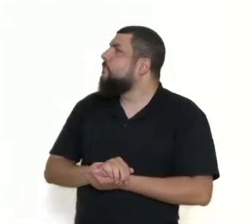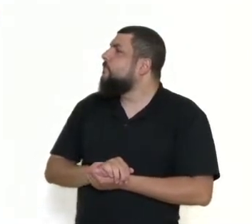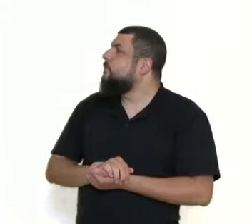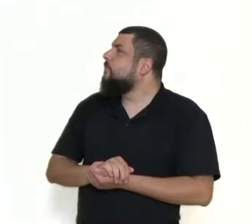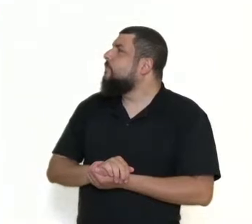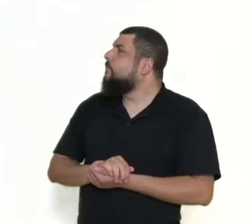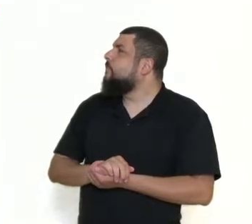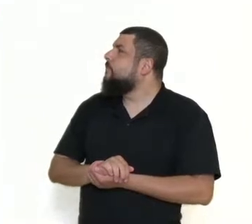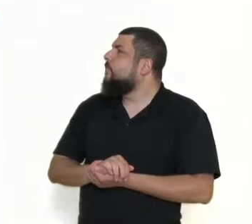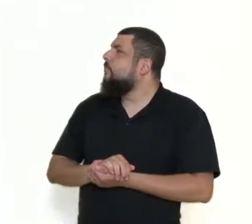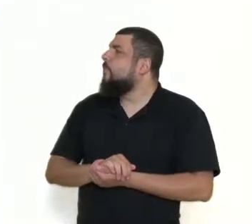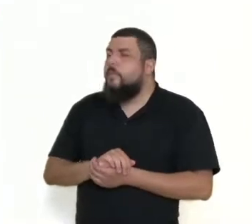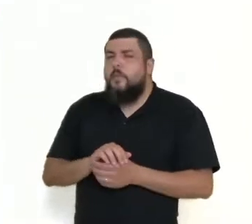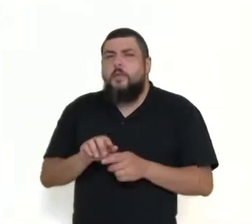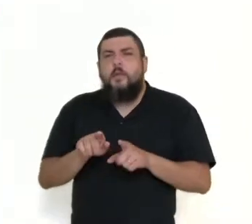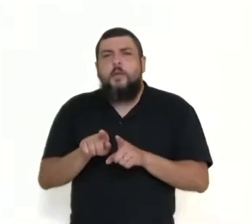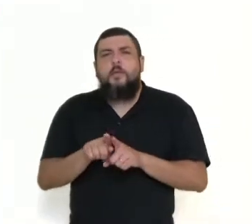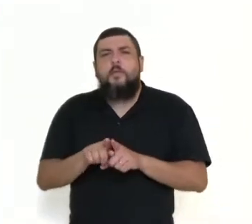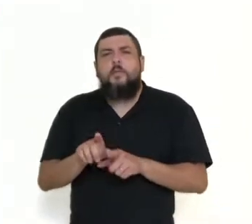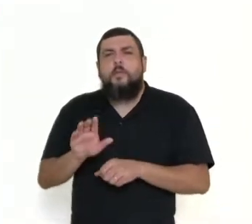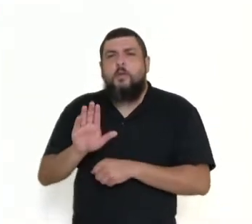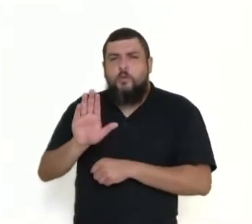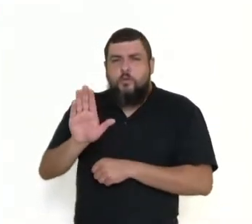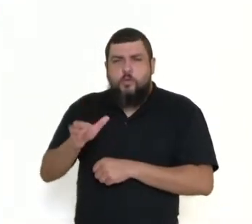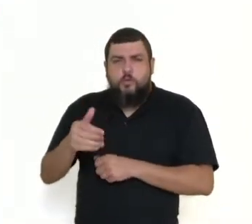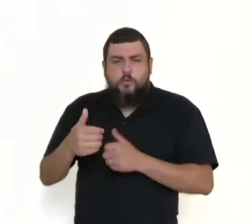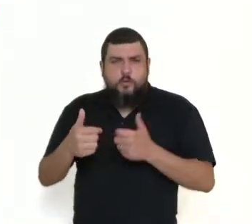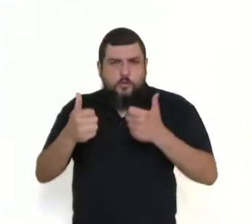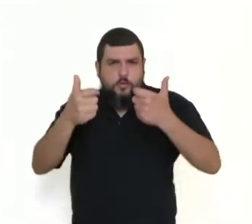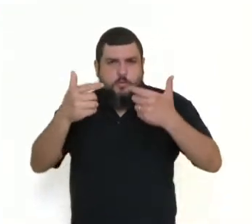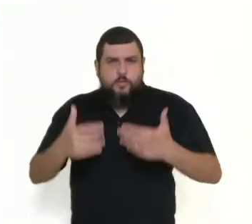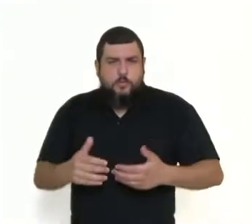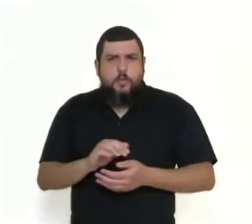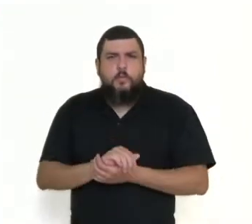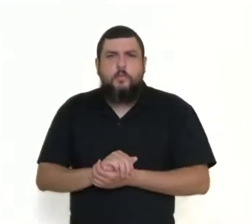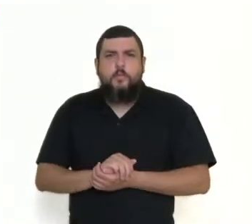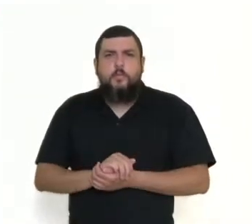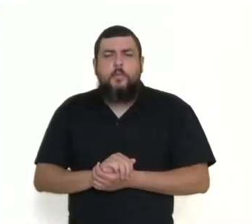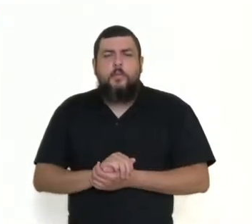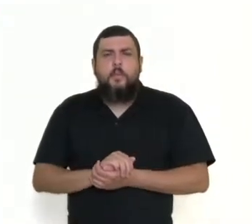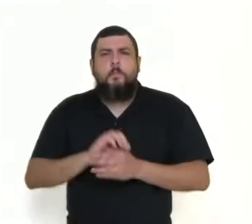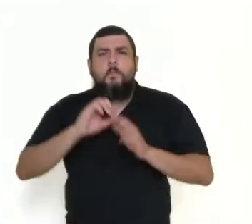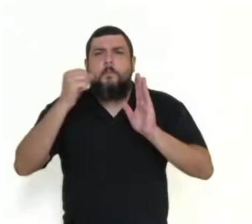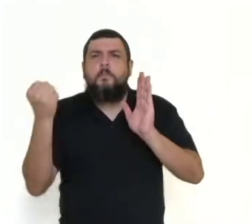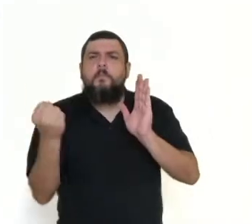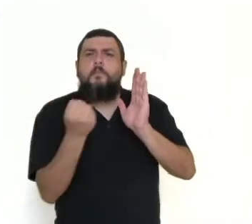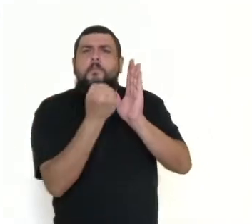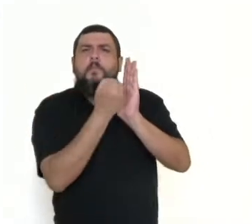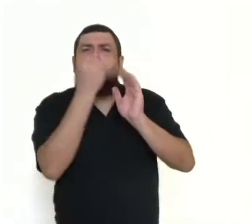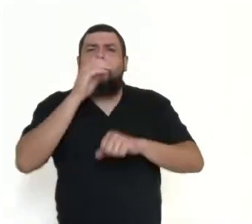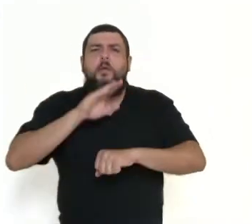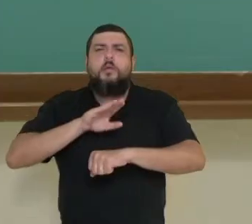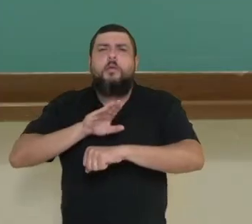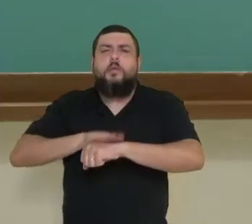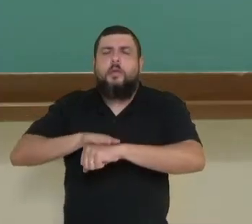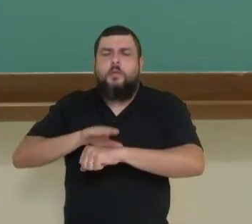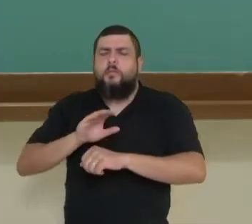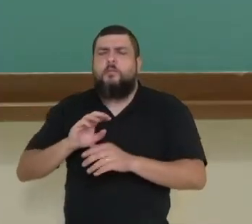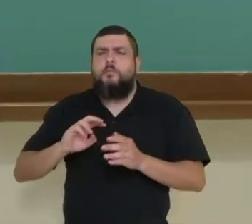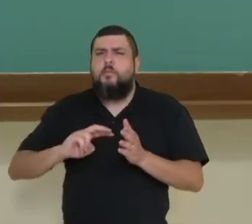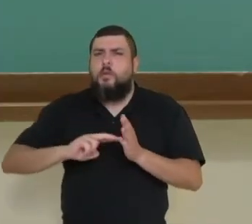como eu já expliquei, os marcadores temporais. Então, quais seriam esses marcadores temporais, professora?